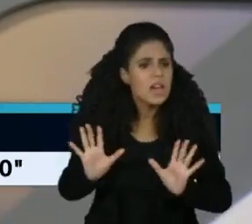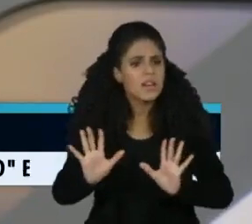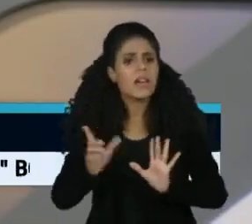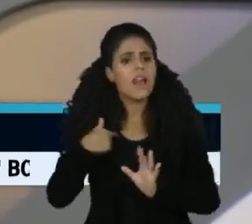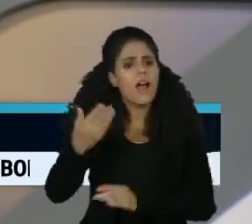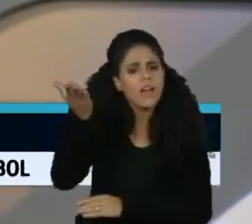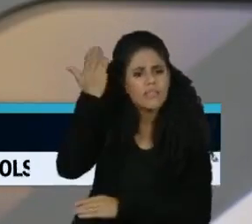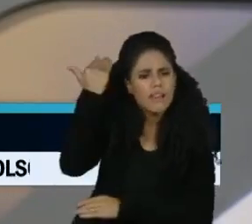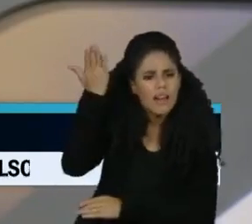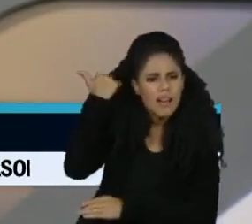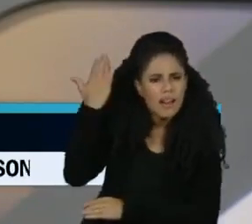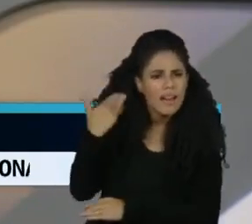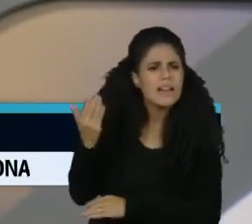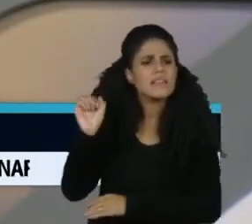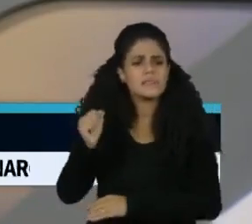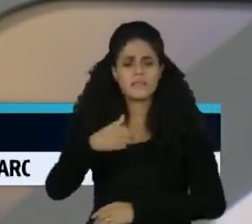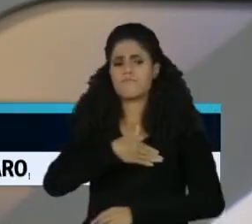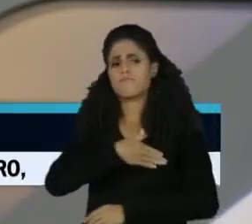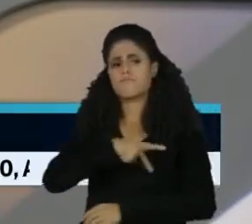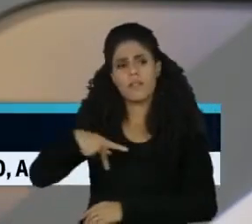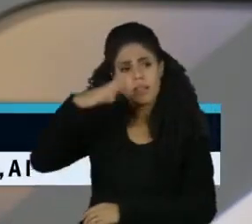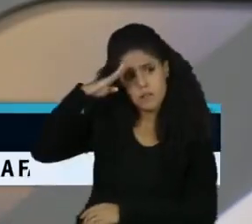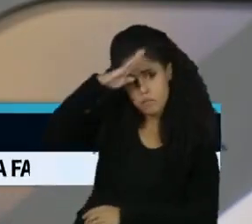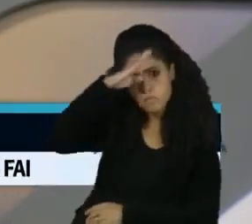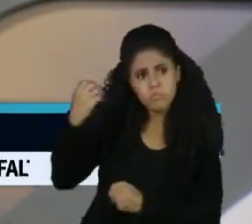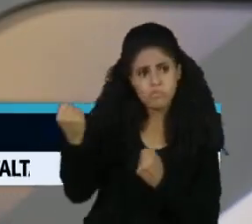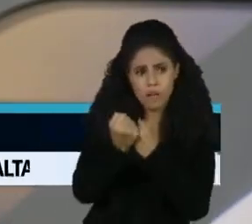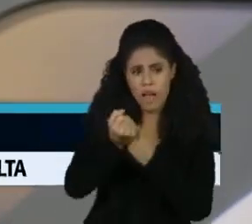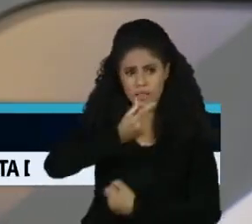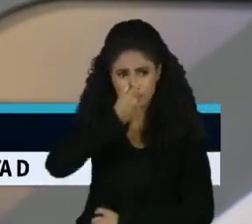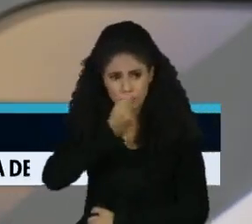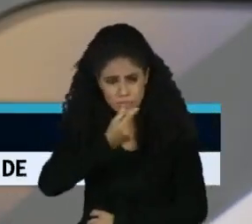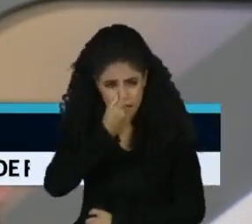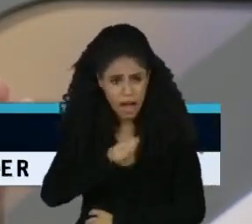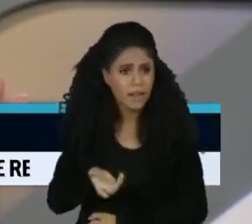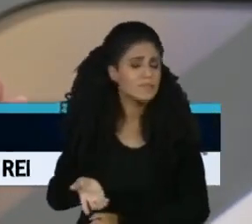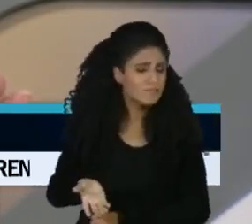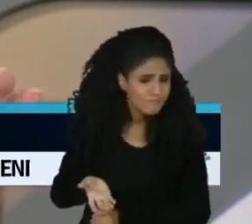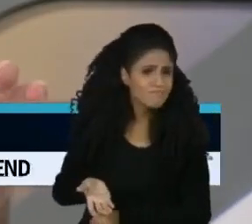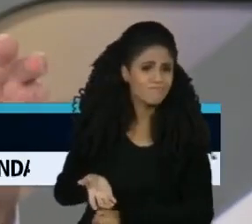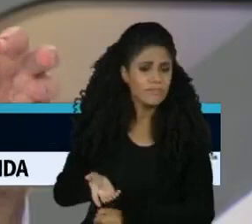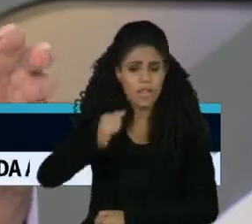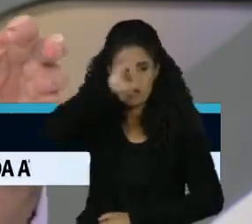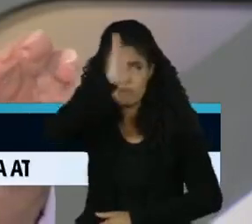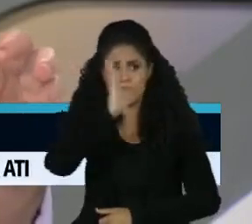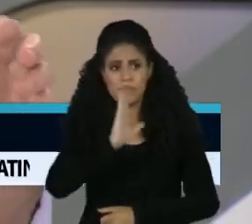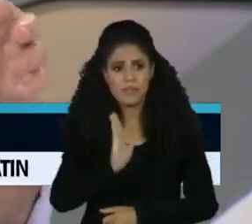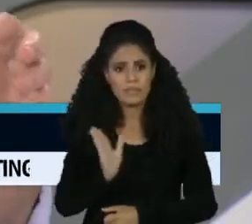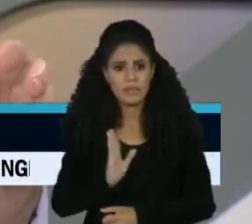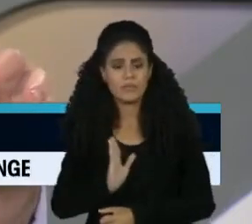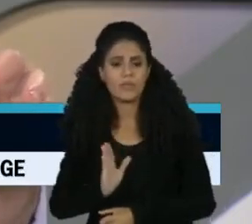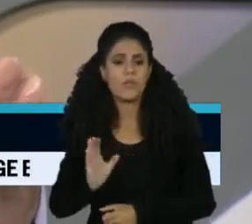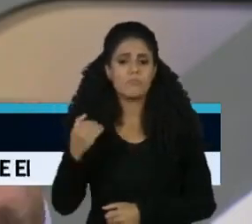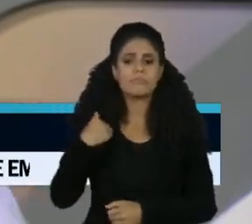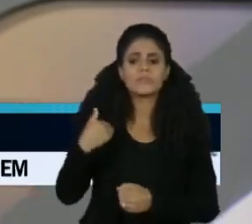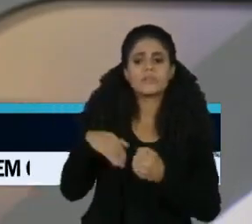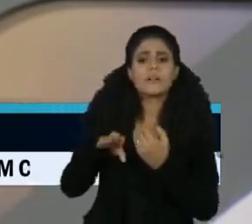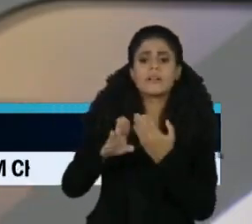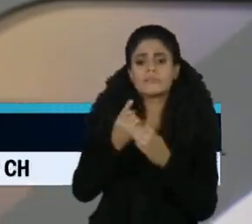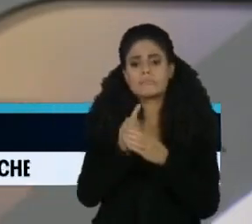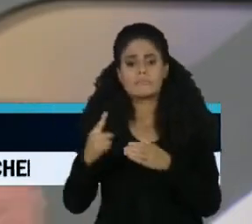lá atrás e acho que não é razoável, até porque o Brasil ficou um pouco isolado em relação ao